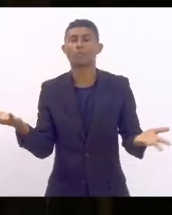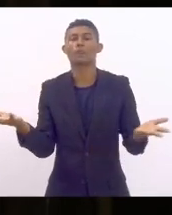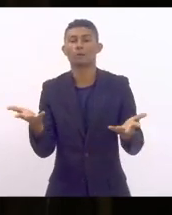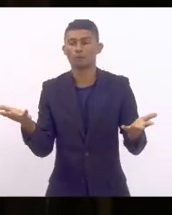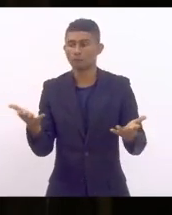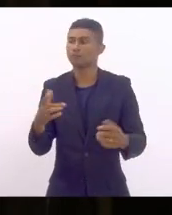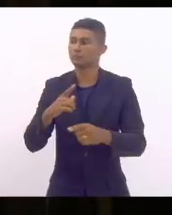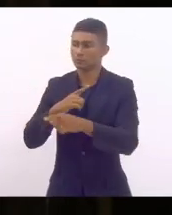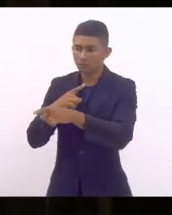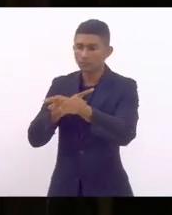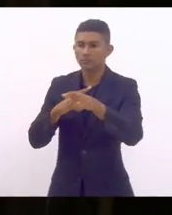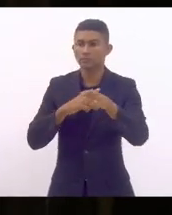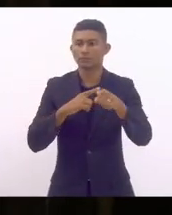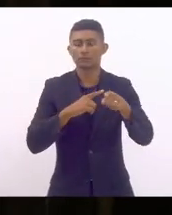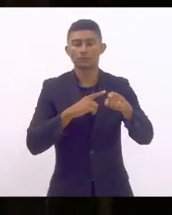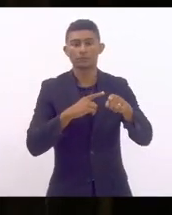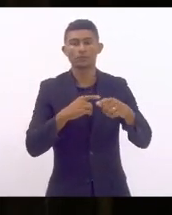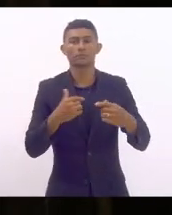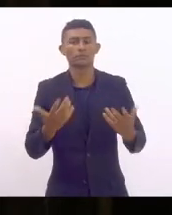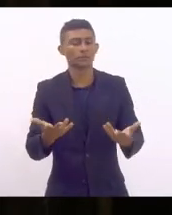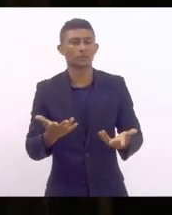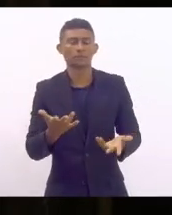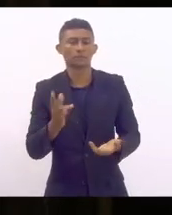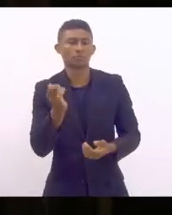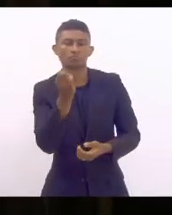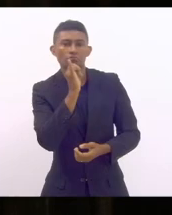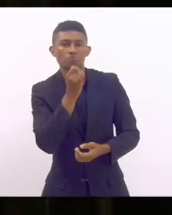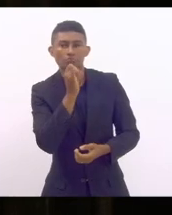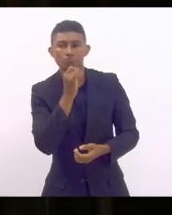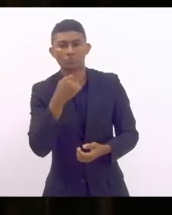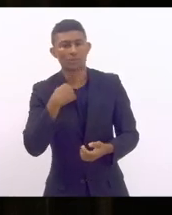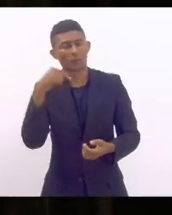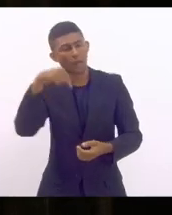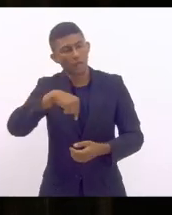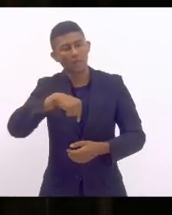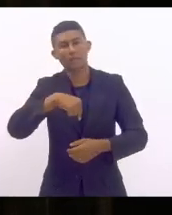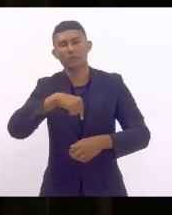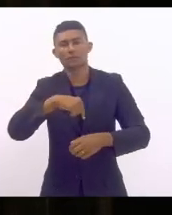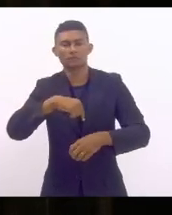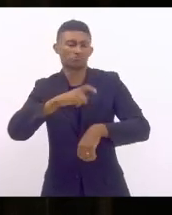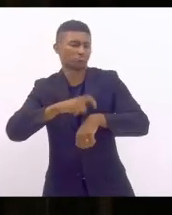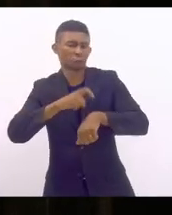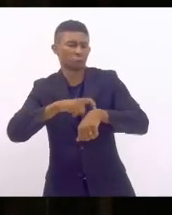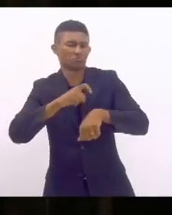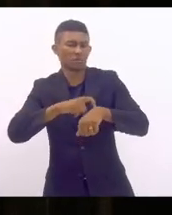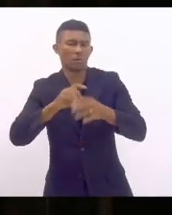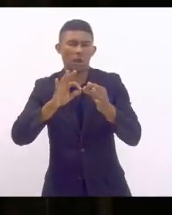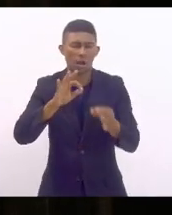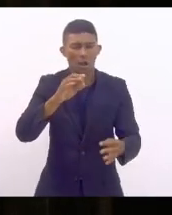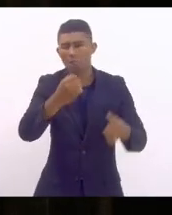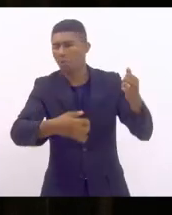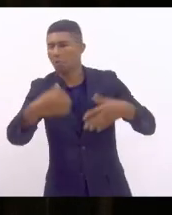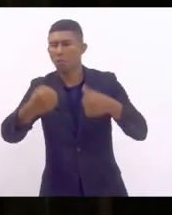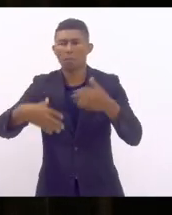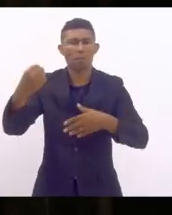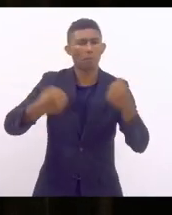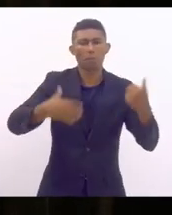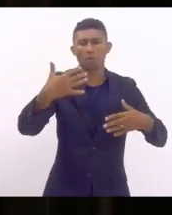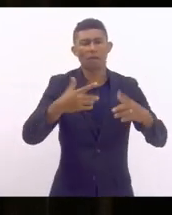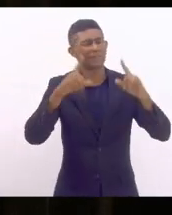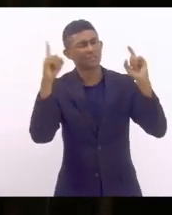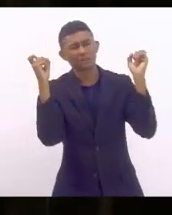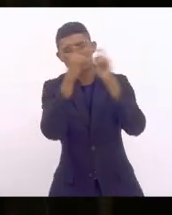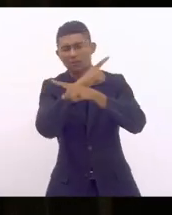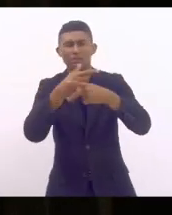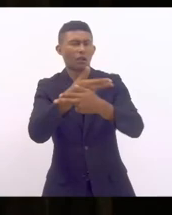Poderia ficar aqui número grande minutos repetindo todos os meus colegas Acerca das